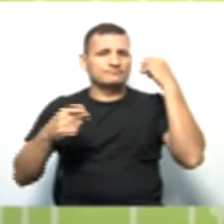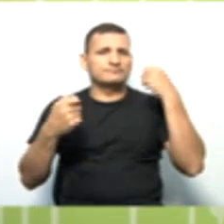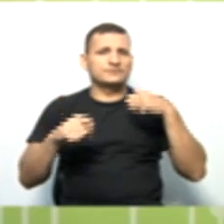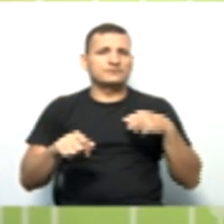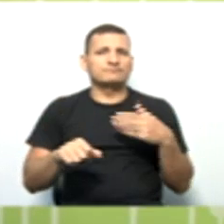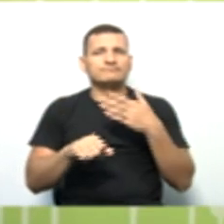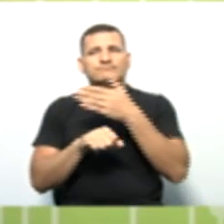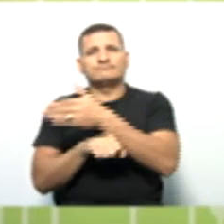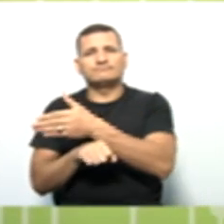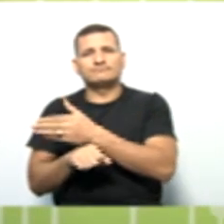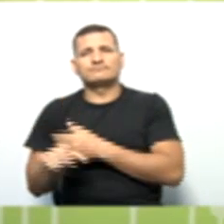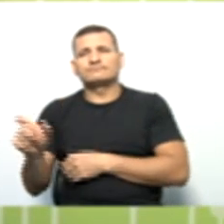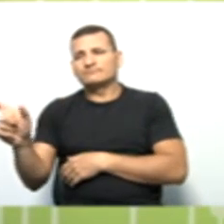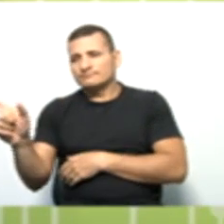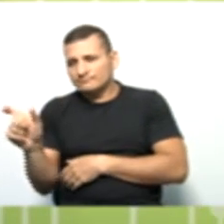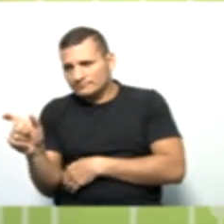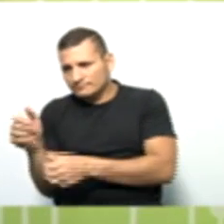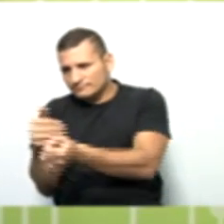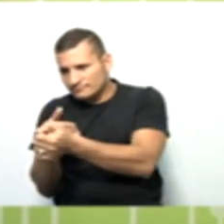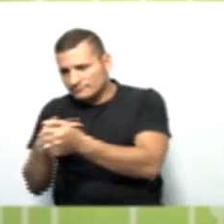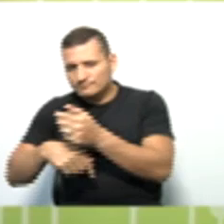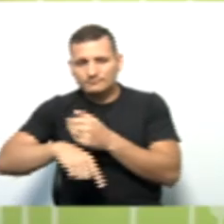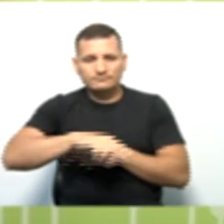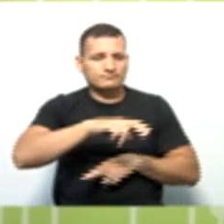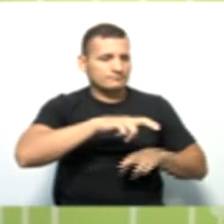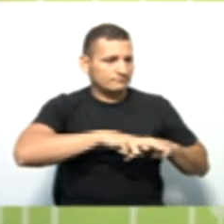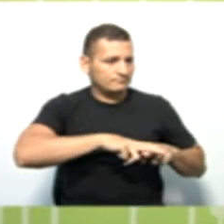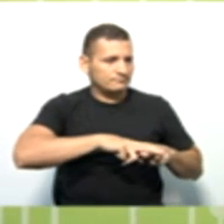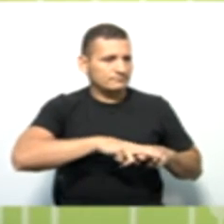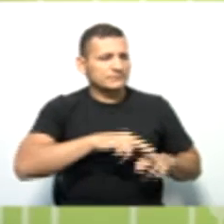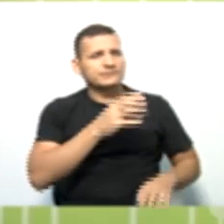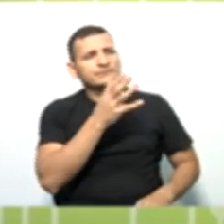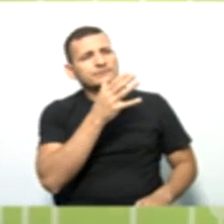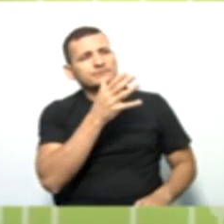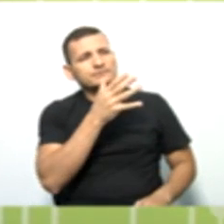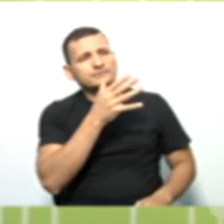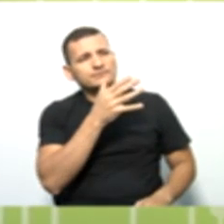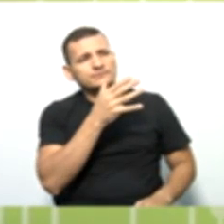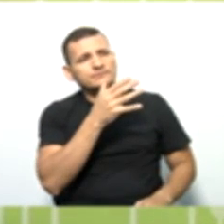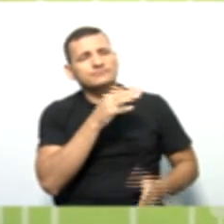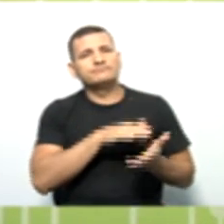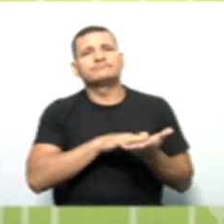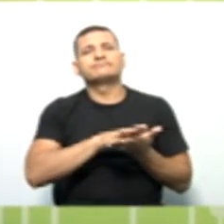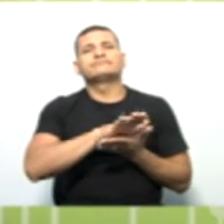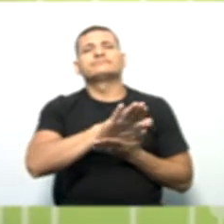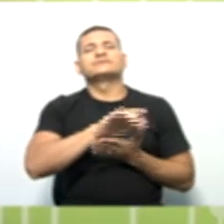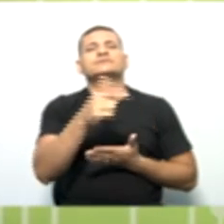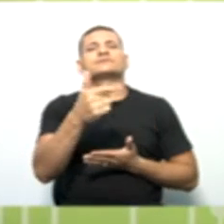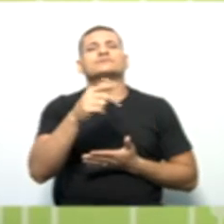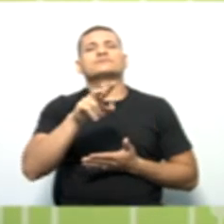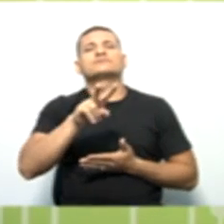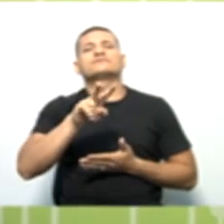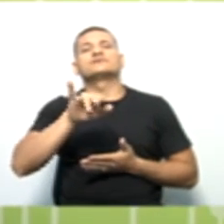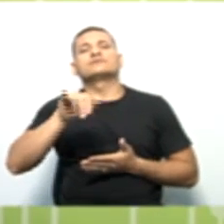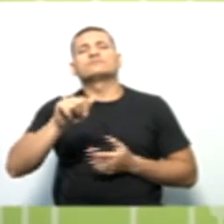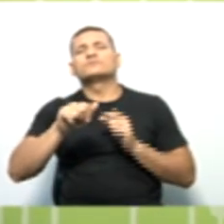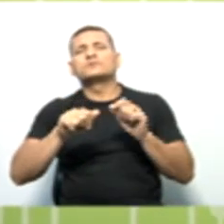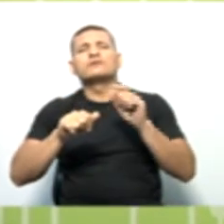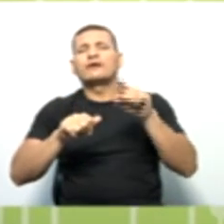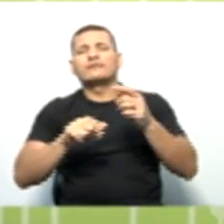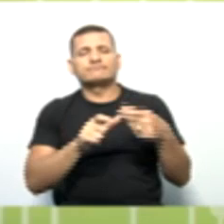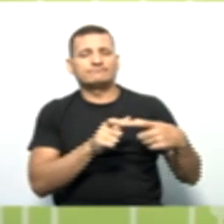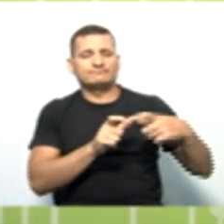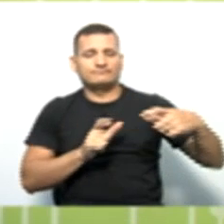guichê, pegar uma senha, passava 30, 40 minutos para poder imprimir uma segunda via. Essa segunda via era o que? Era aquele talão de conta, né,